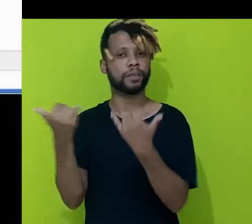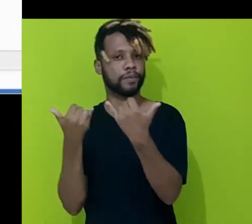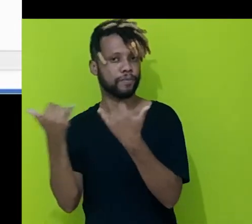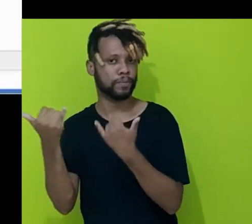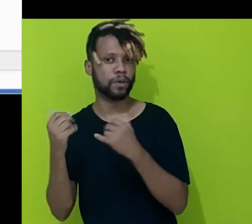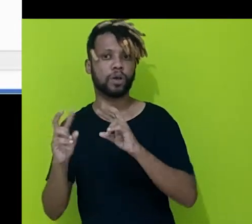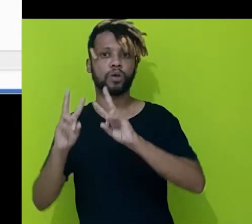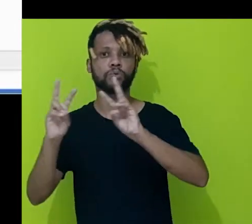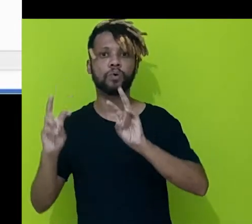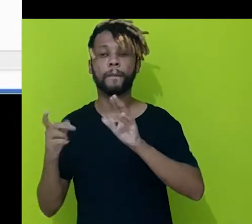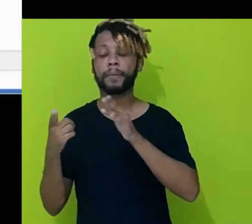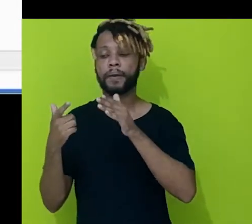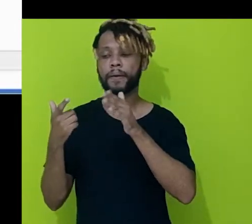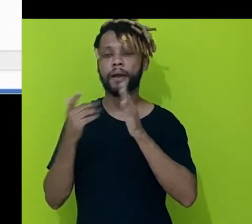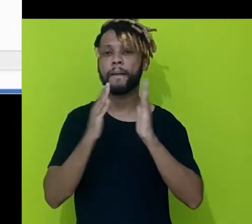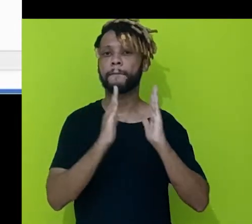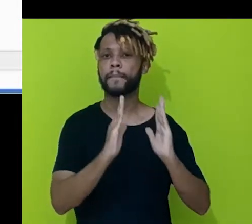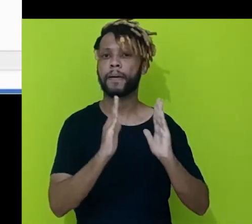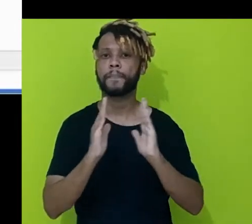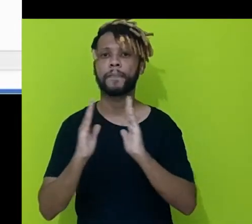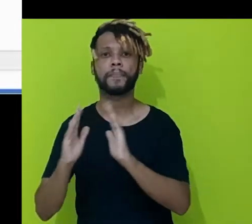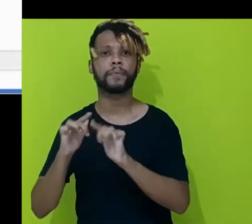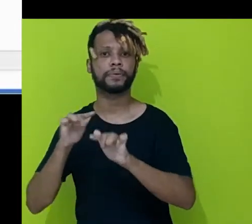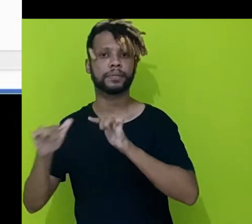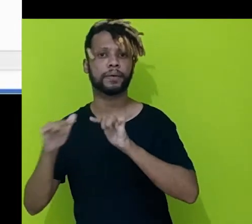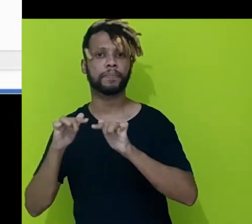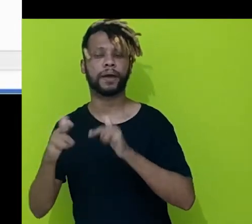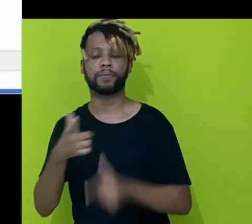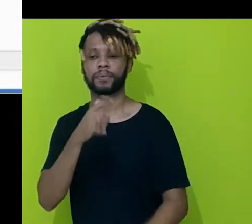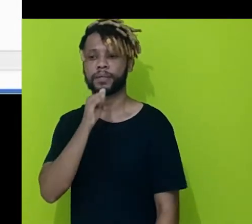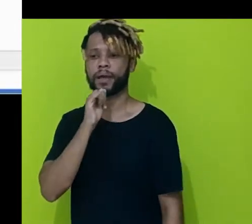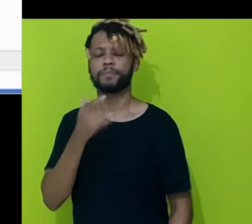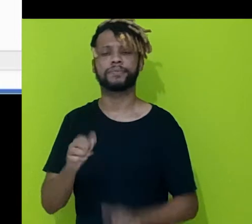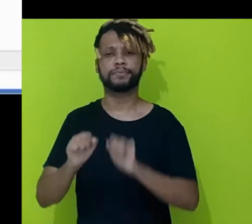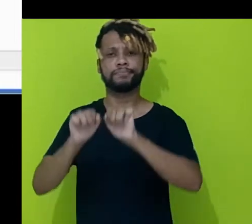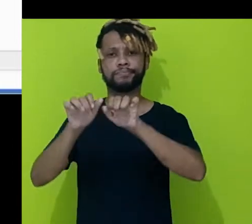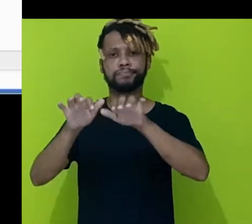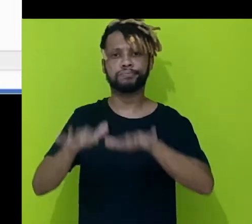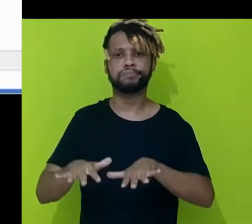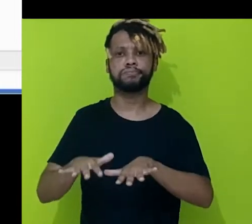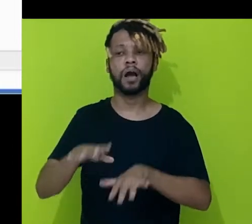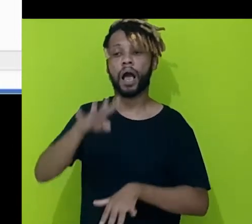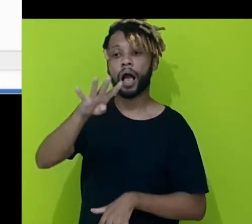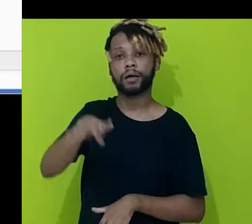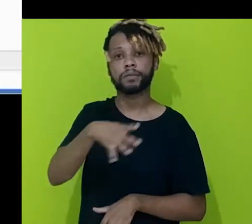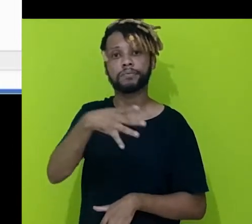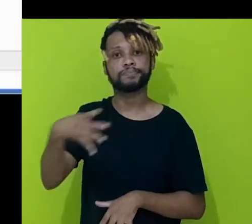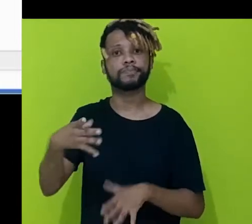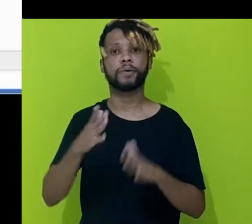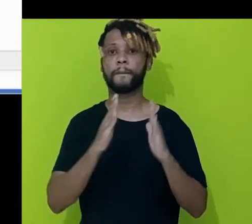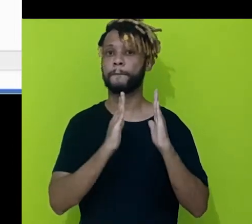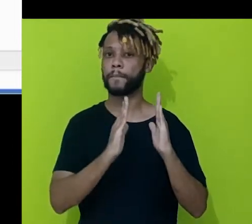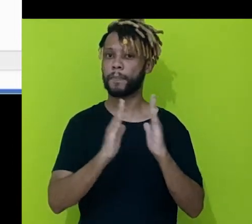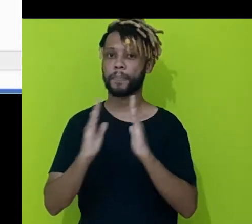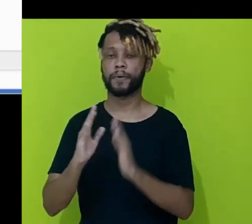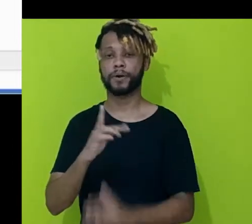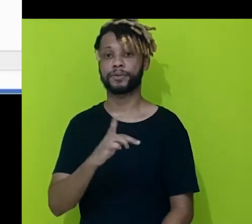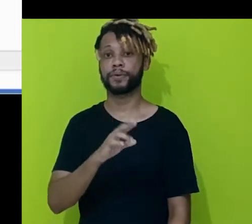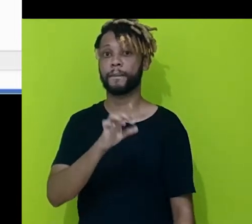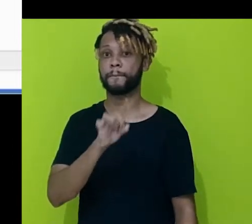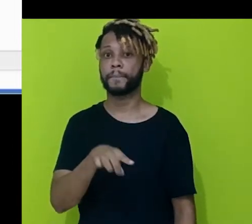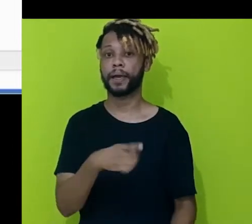de trabalho. Aqui você vai fazer um pequeno cronograma, divididos por etapas de pré-produção, de execução